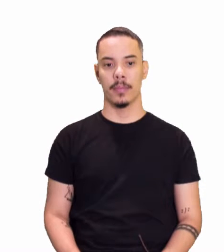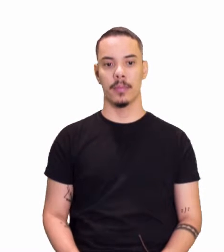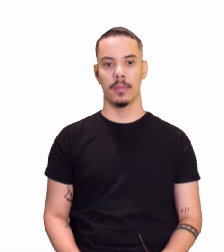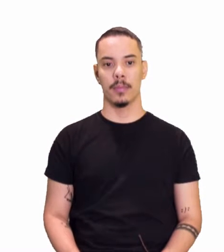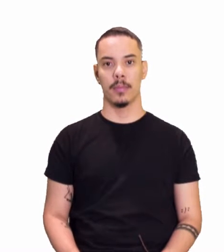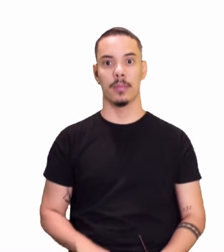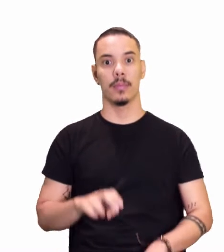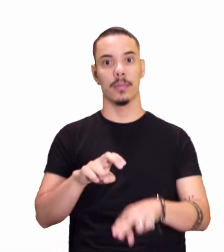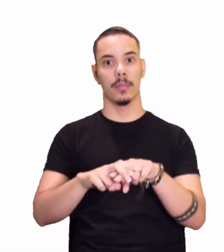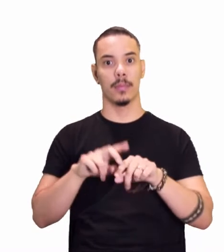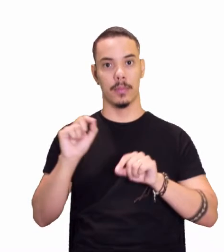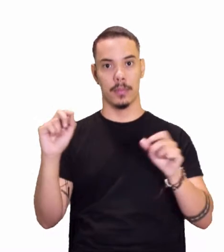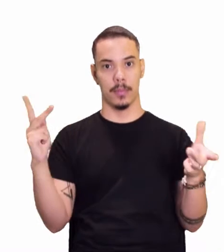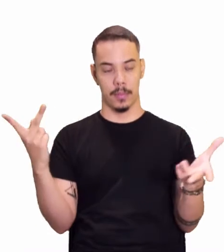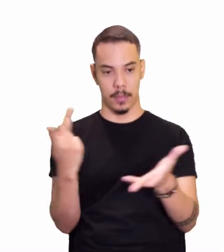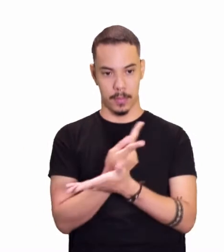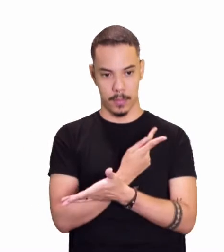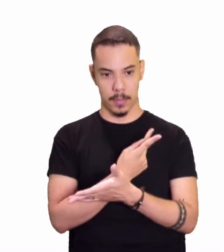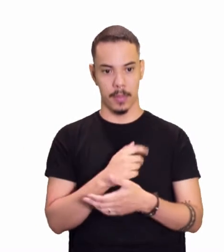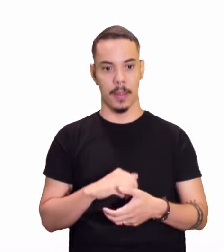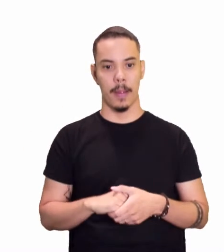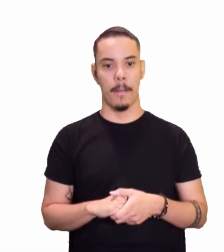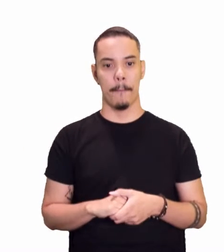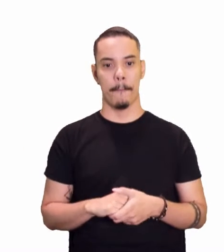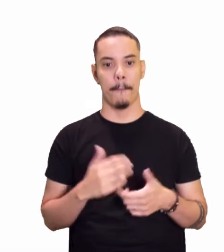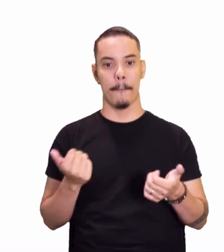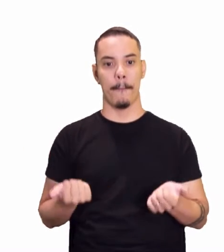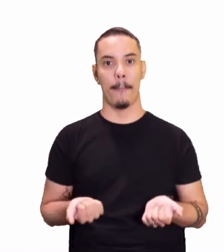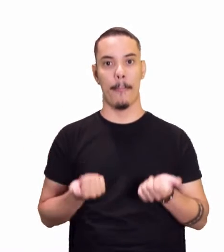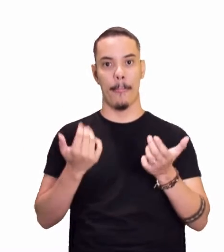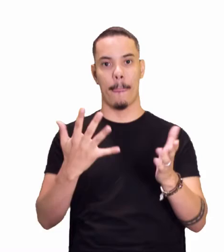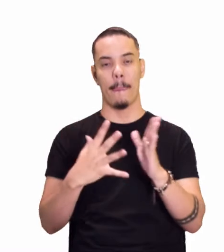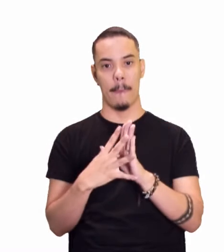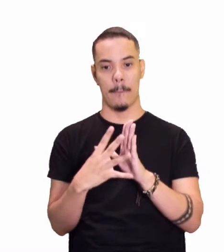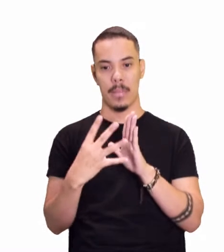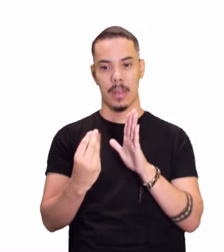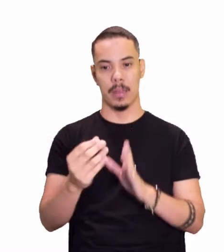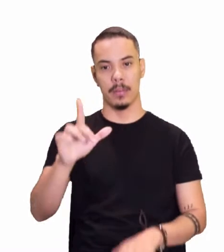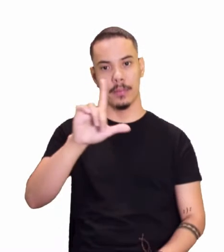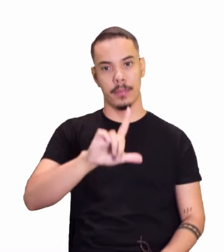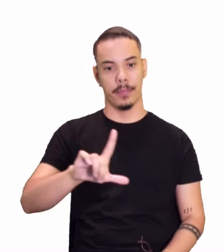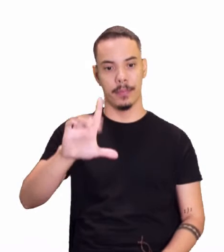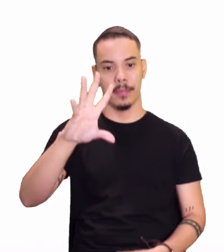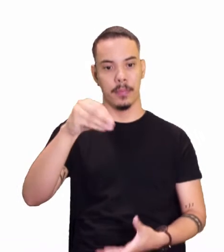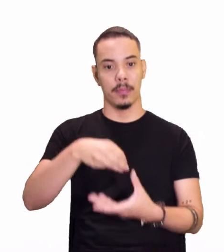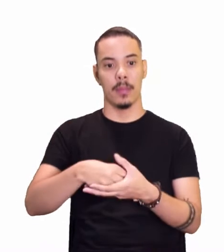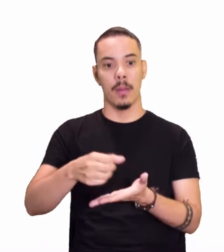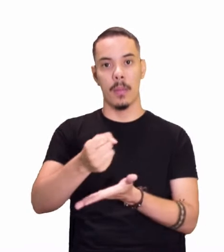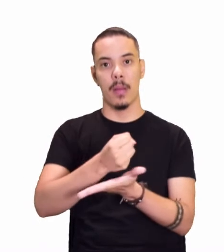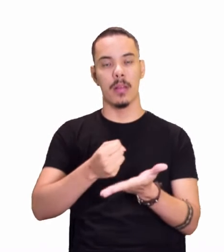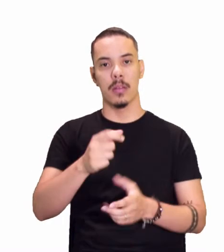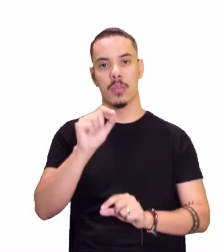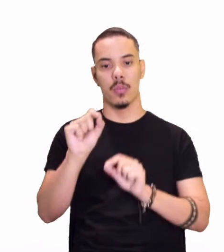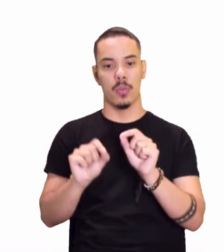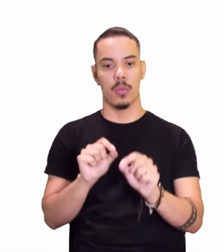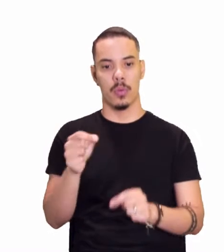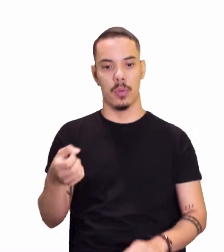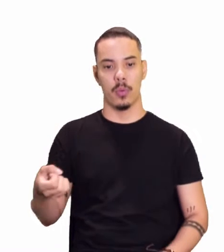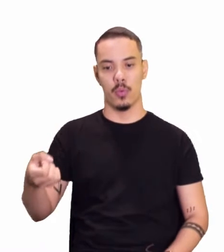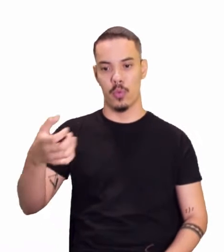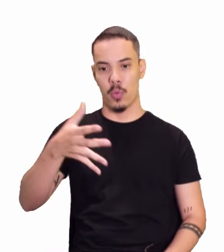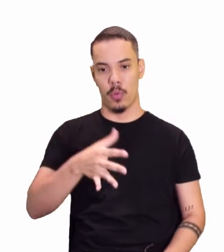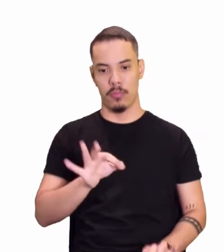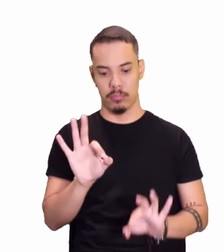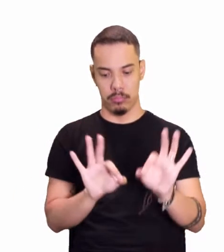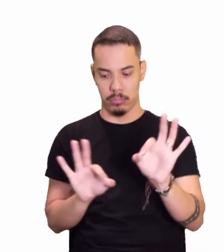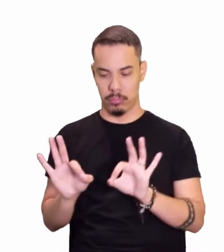que acontece? Tá? Trouxe aí inspirações literárias baseadas na nova